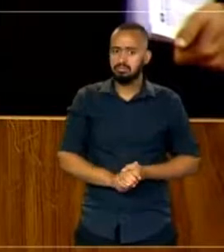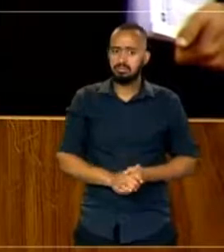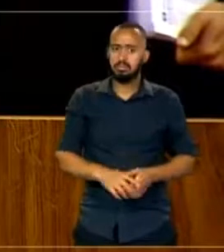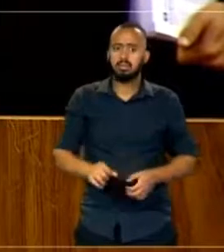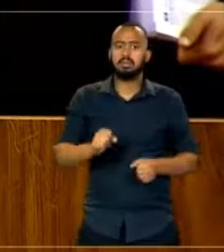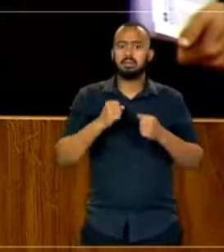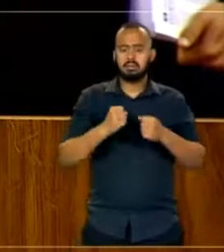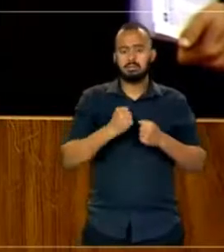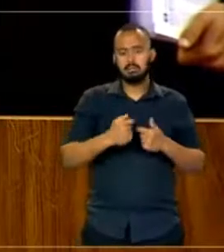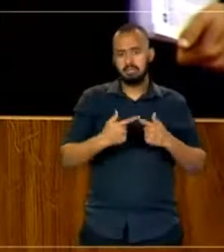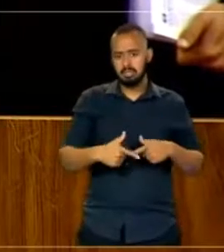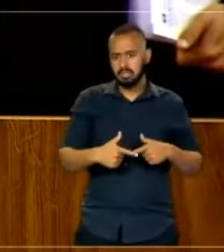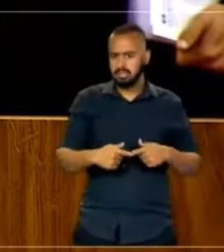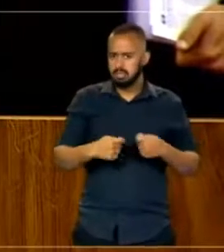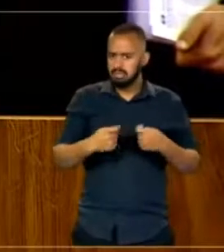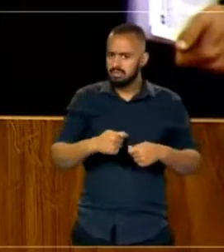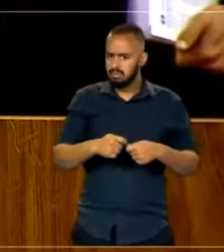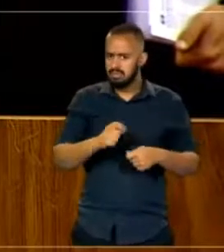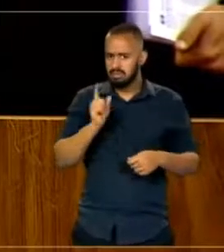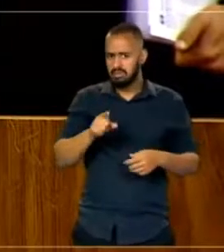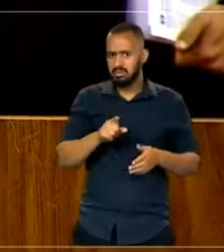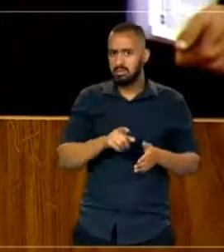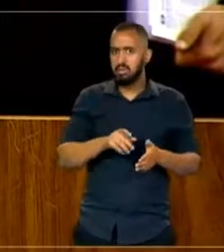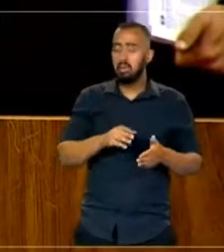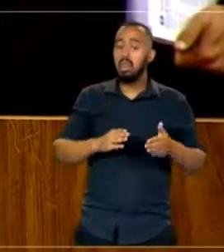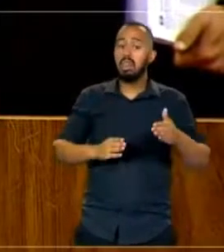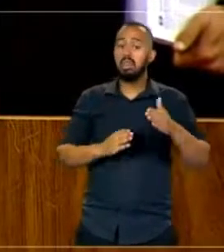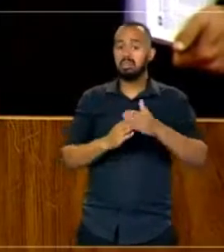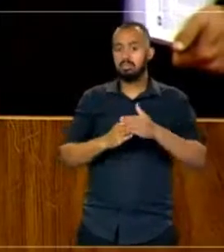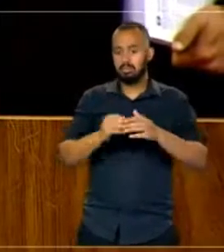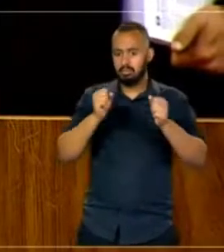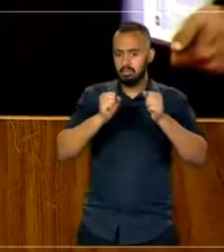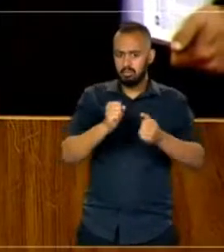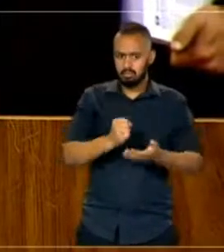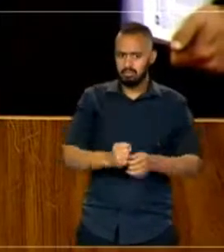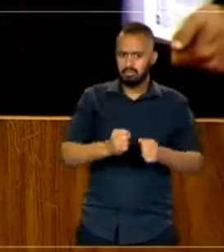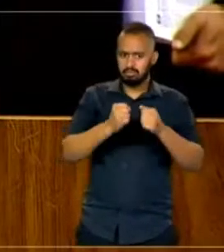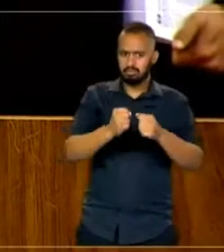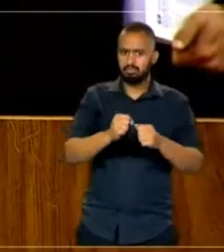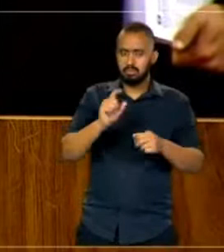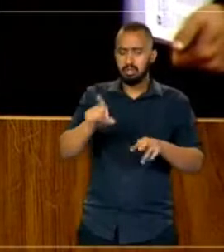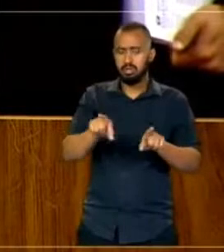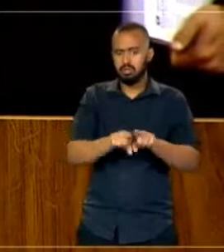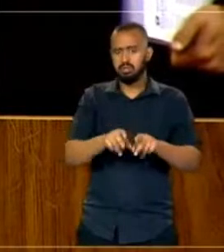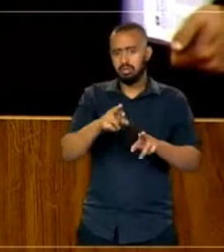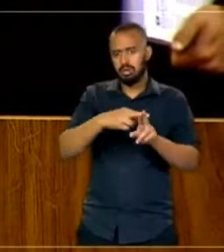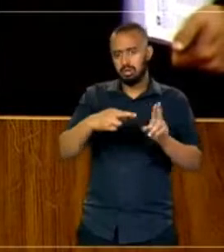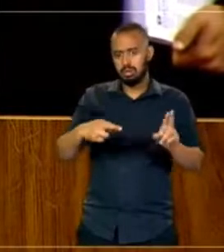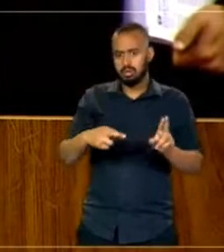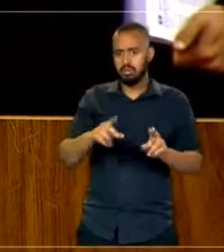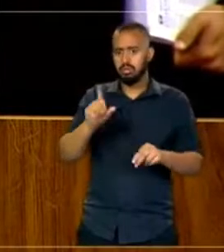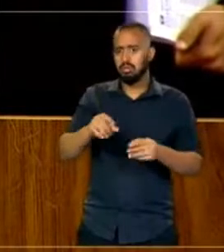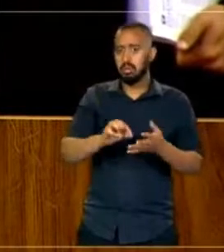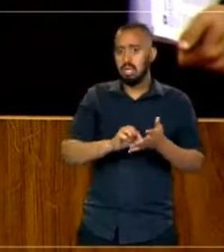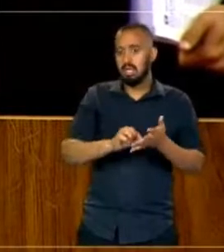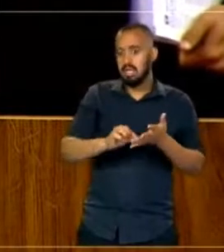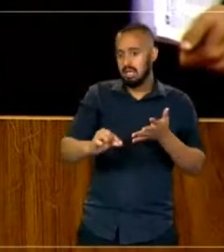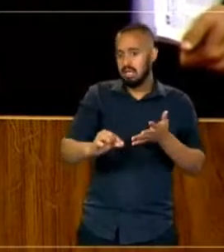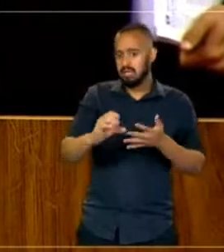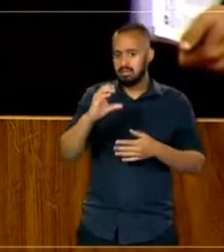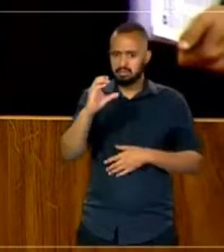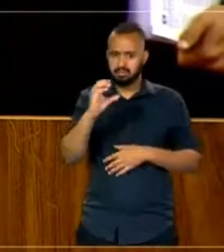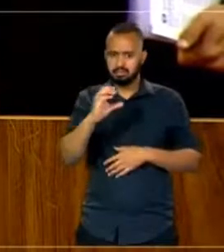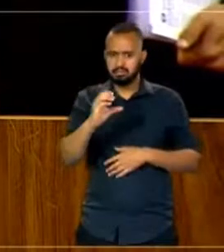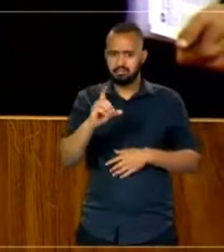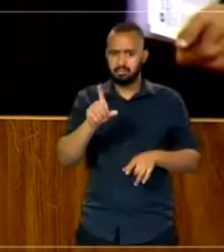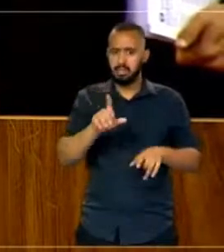situação excepcionalíssima, com os limites aqui postos, que eu acompanho o relator, inclusive neste item C, mas com este